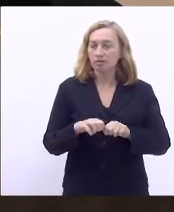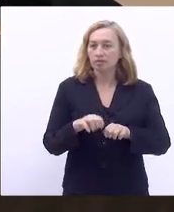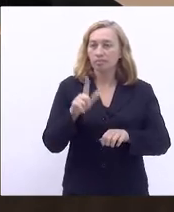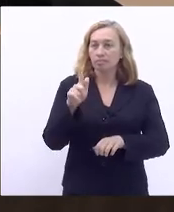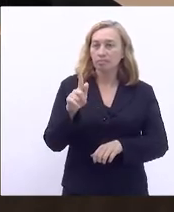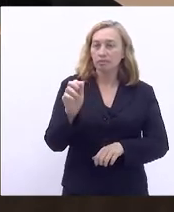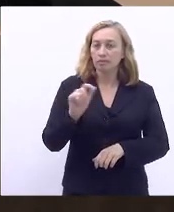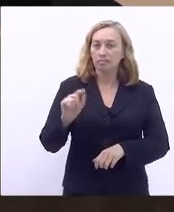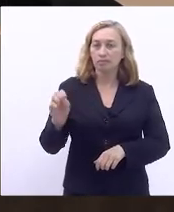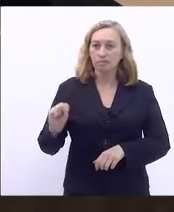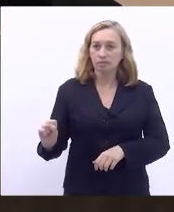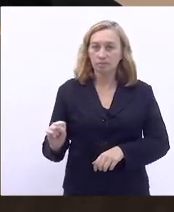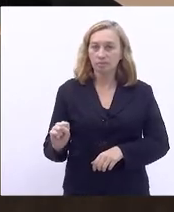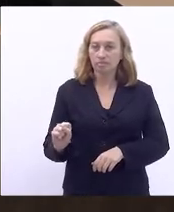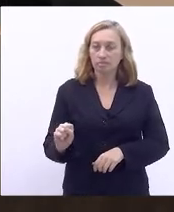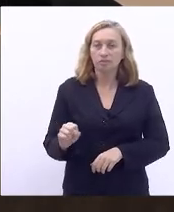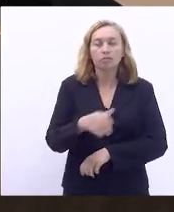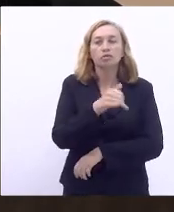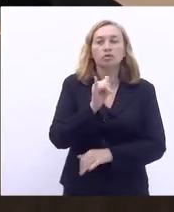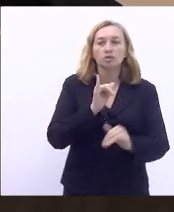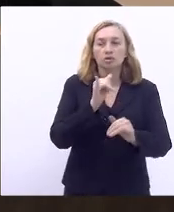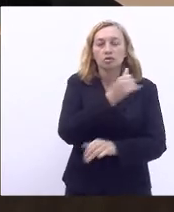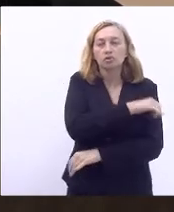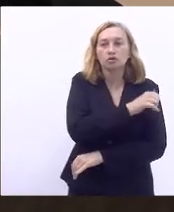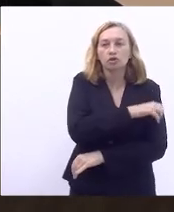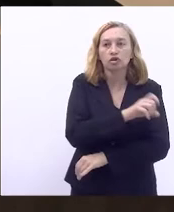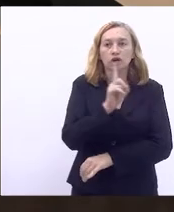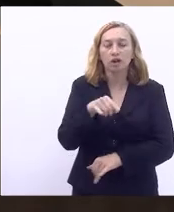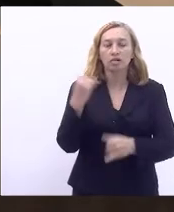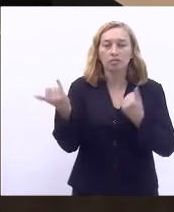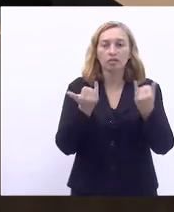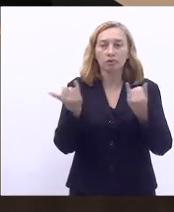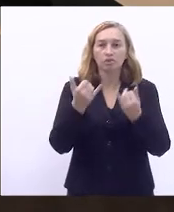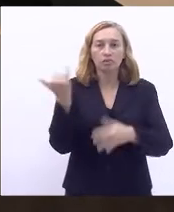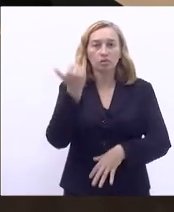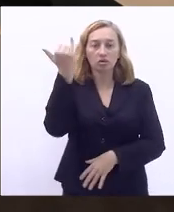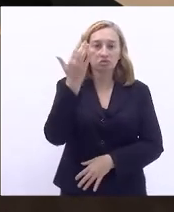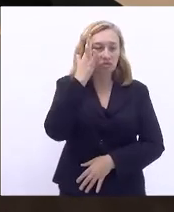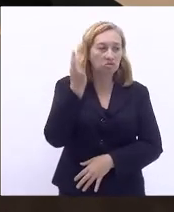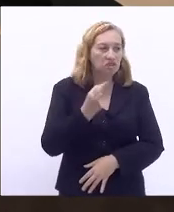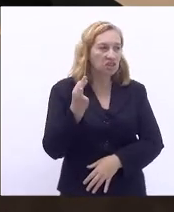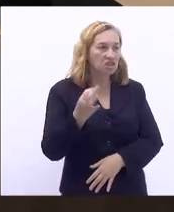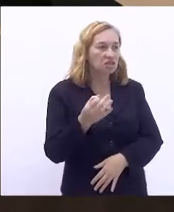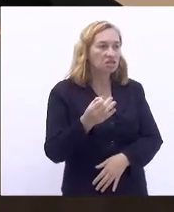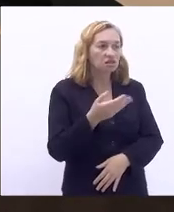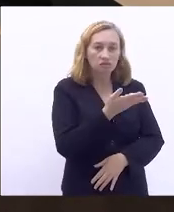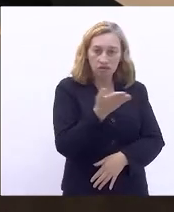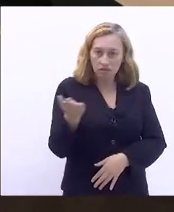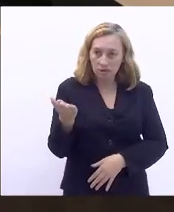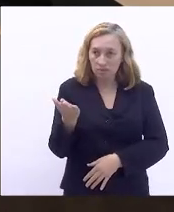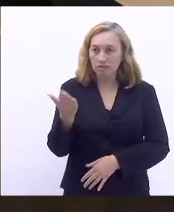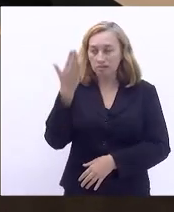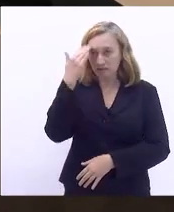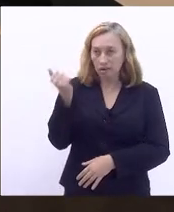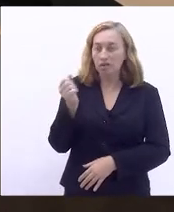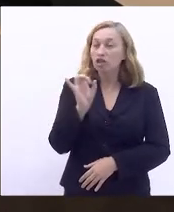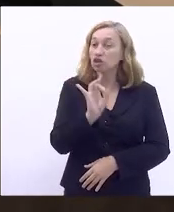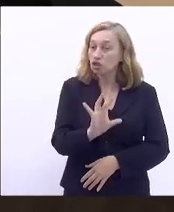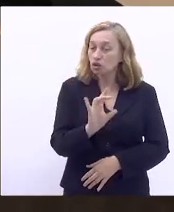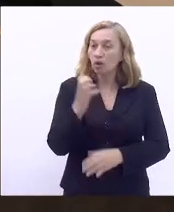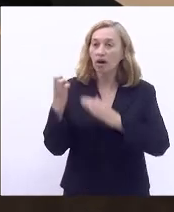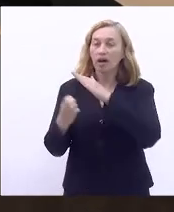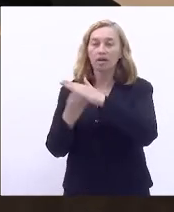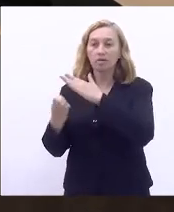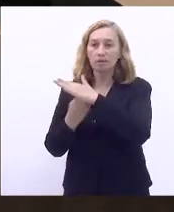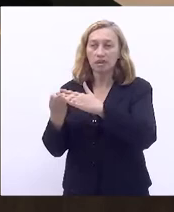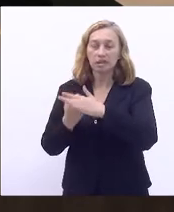Janeiro. Essa é uma informação importante que eu não sei se todo mundo tem. Essa empresa sozinha